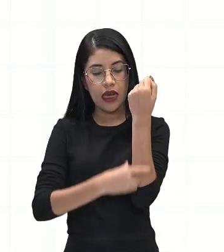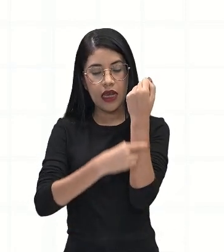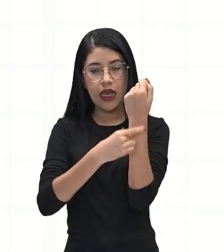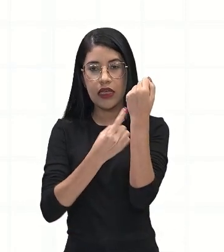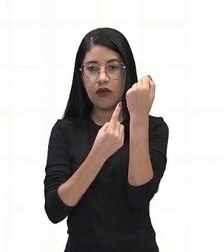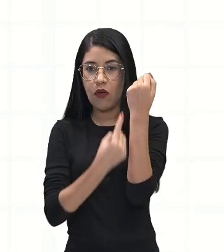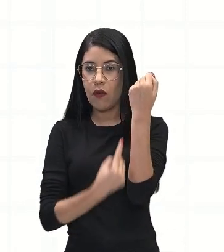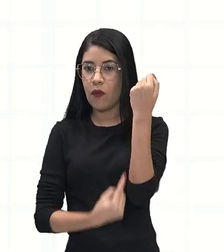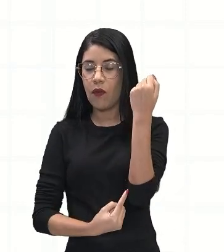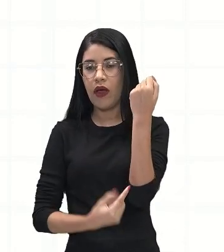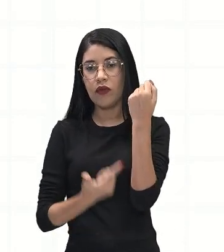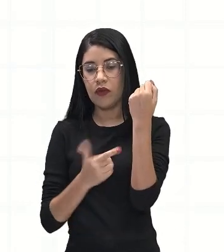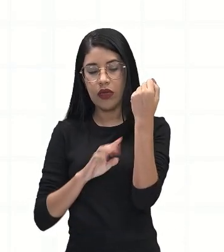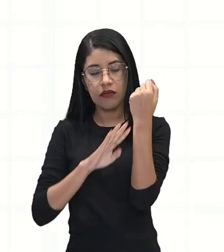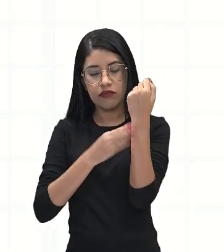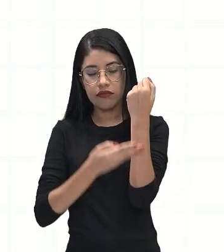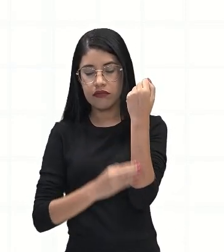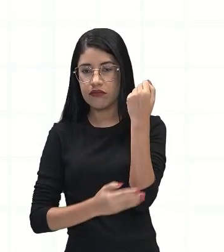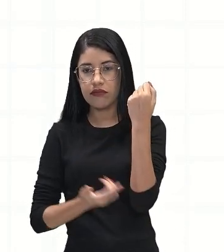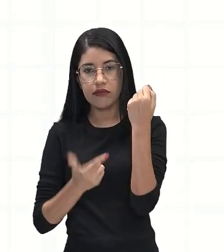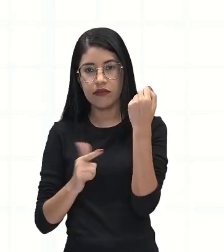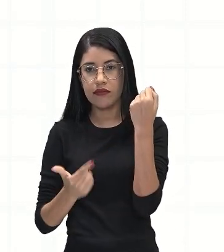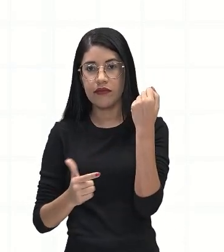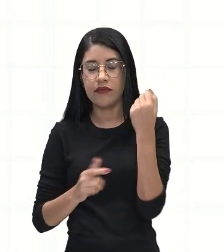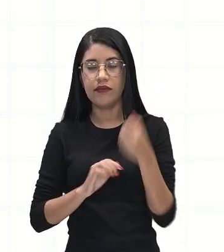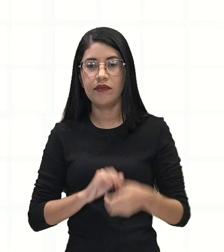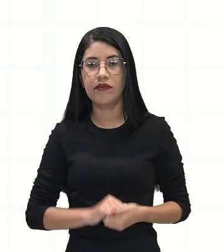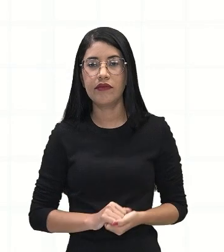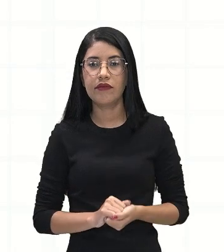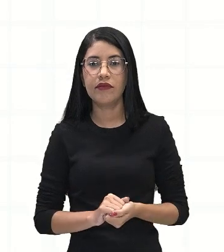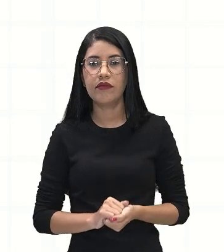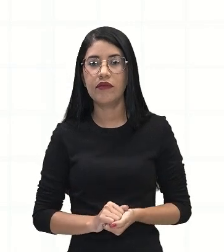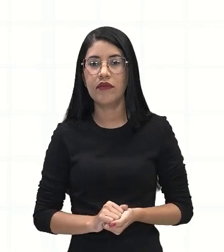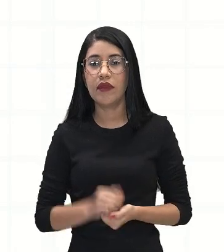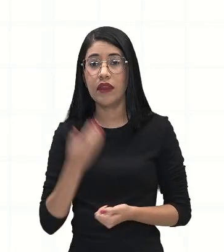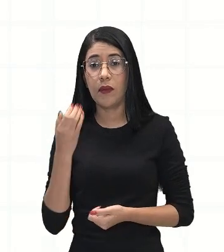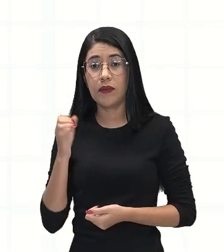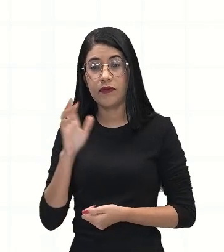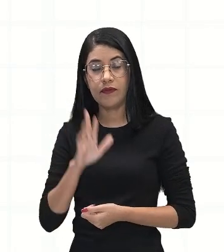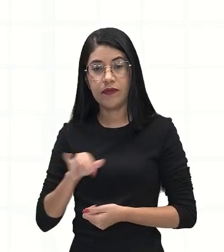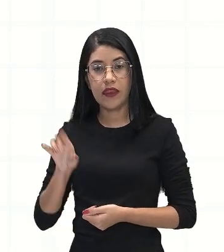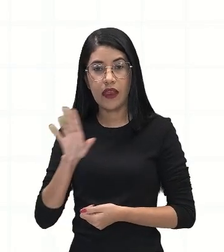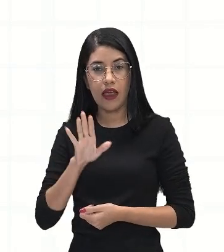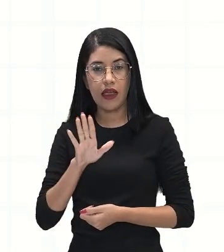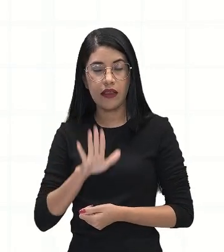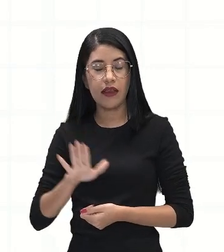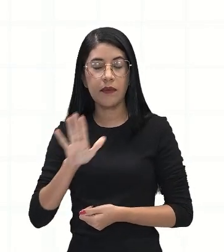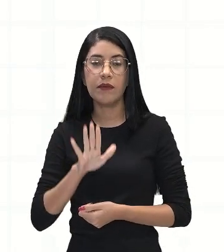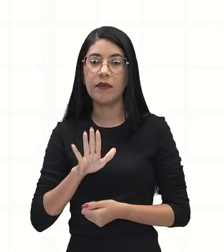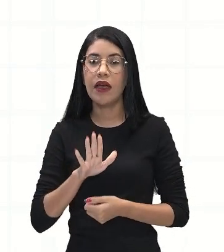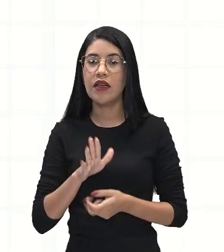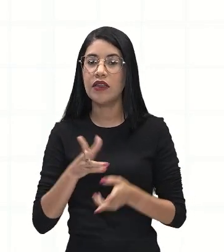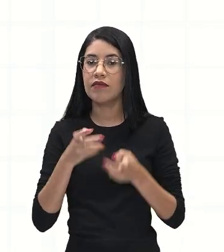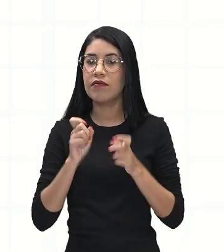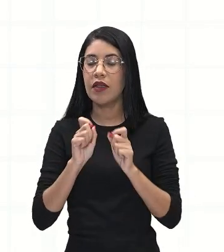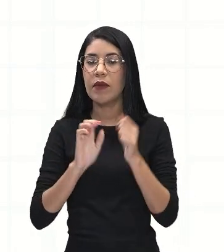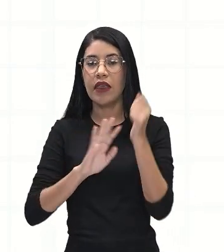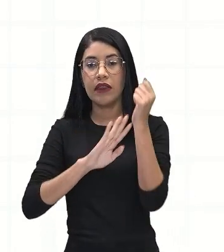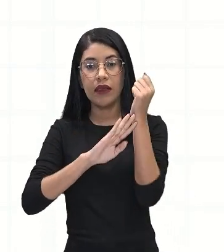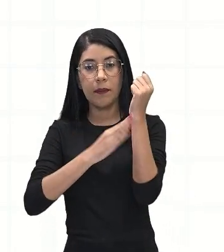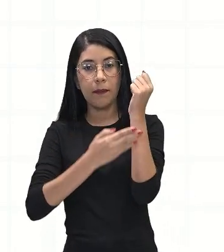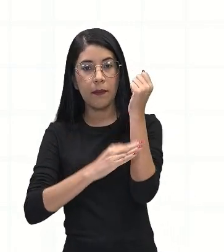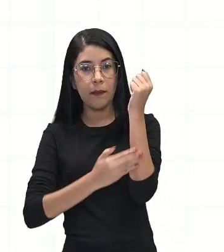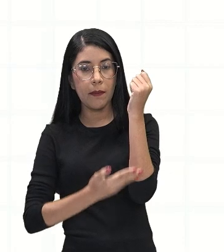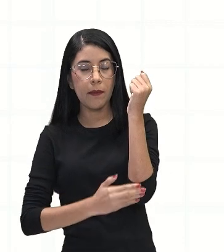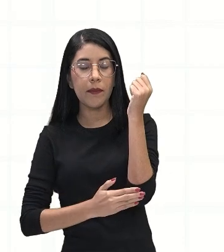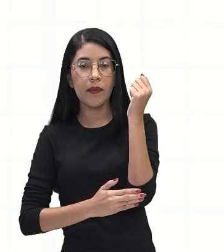sem nenhuma curvatura. De novo, vista lateralmente, né, vista de lado, ela